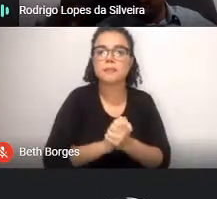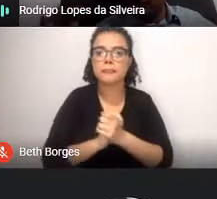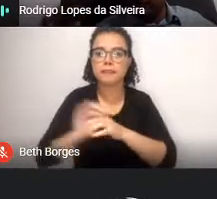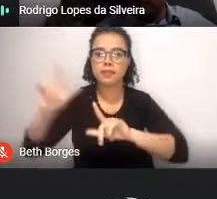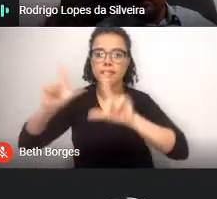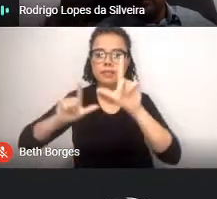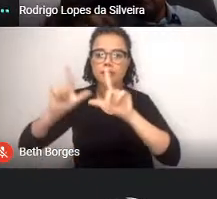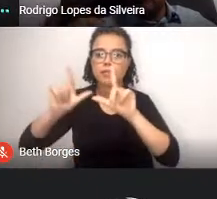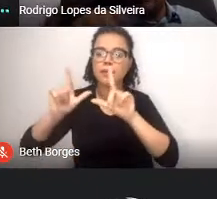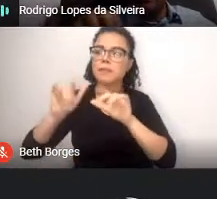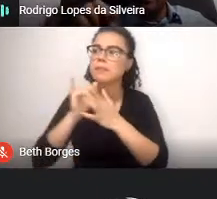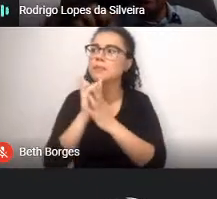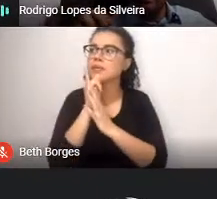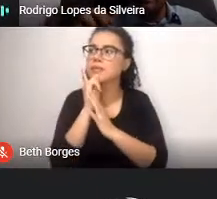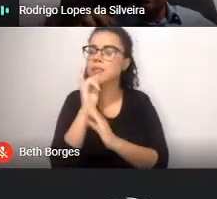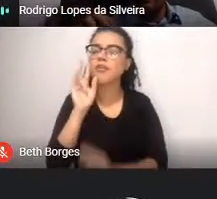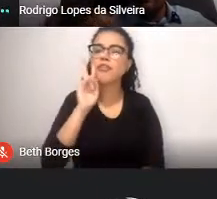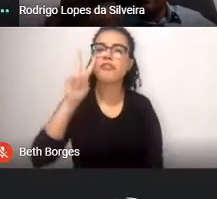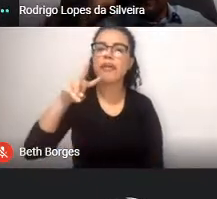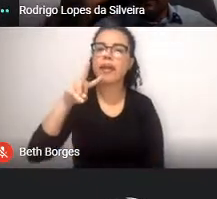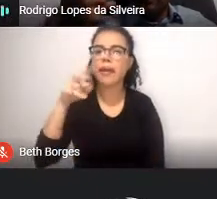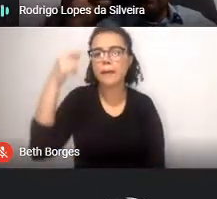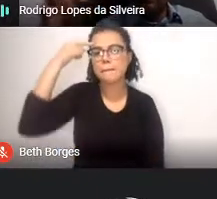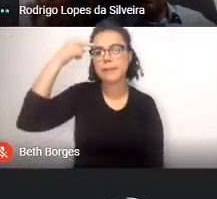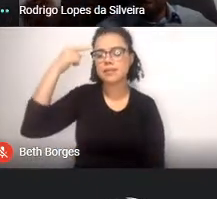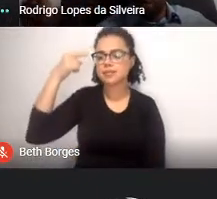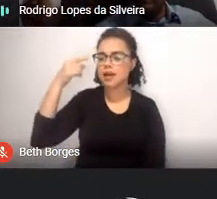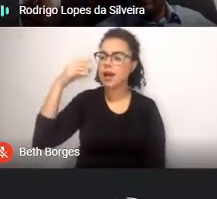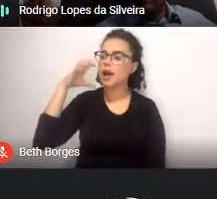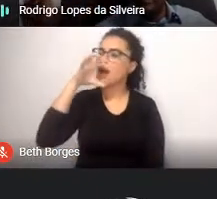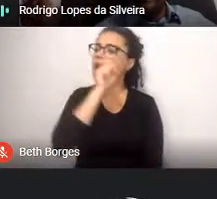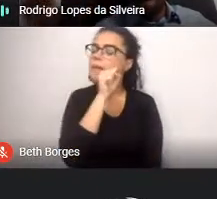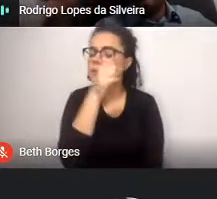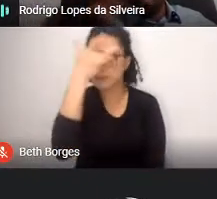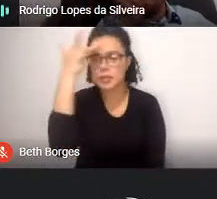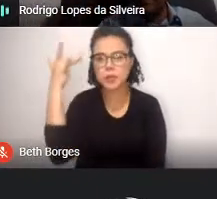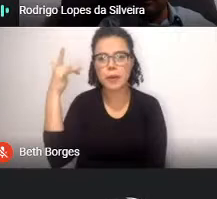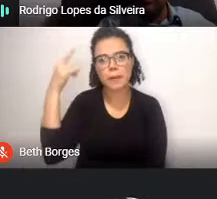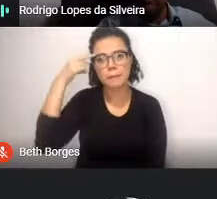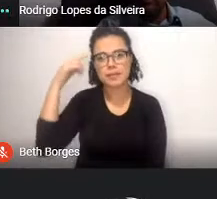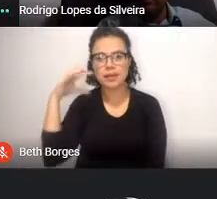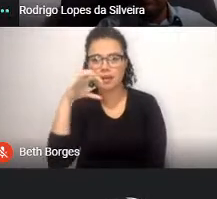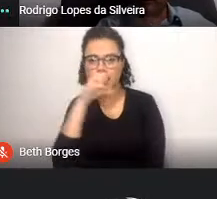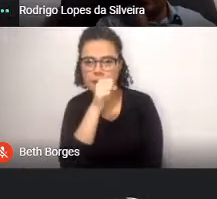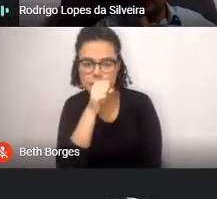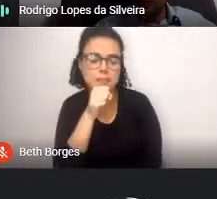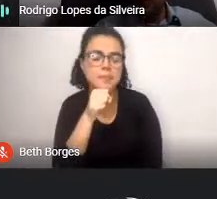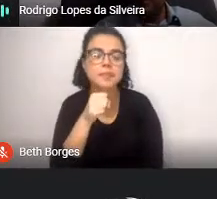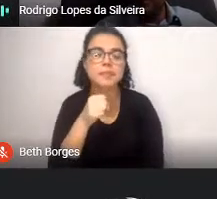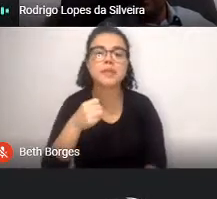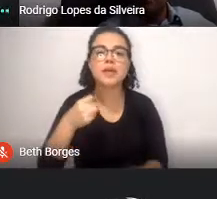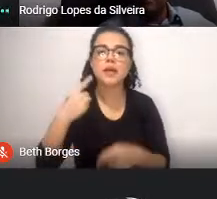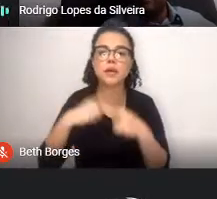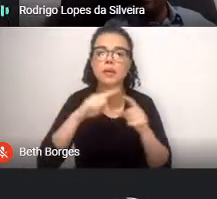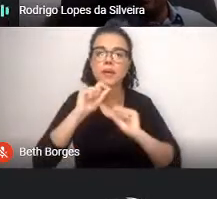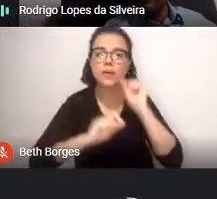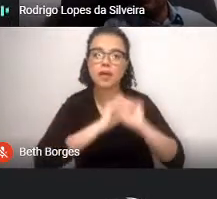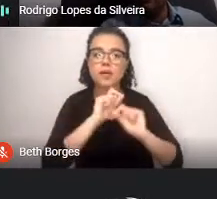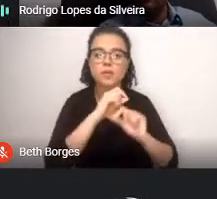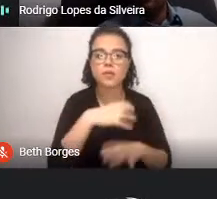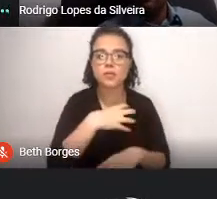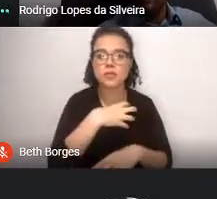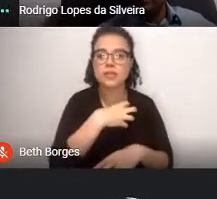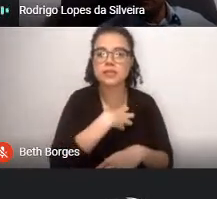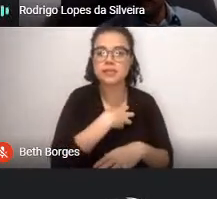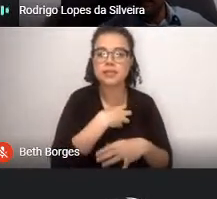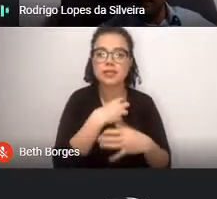muito rápido por quê? Porque bem ali, elas mudaram a canalização do sintoma. Mas a